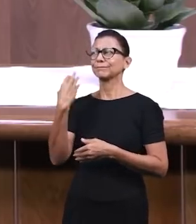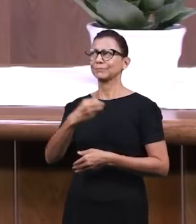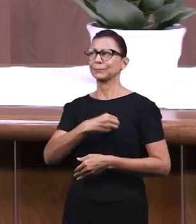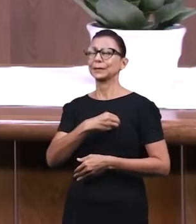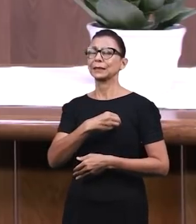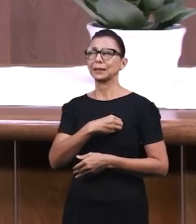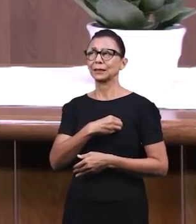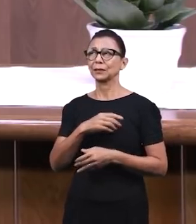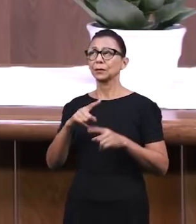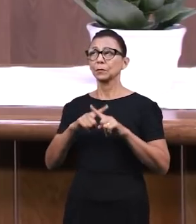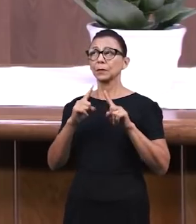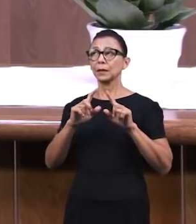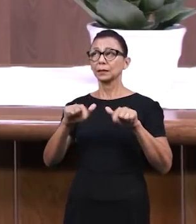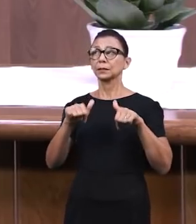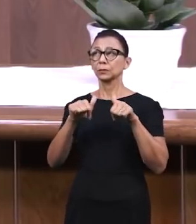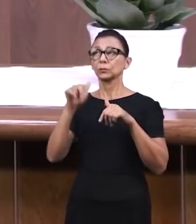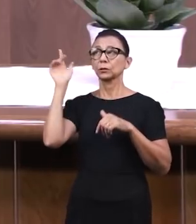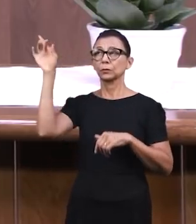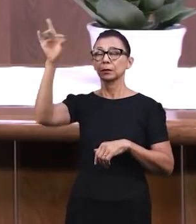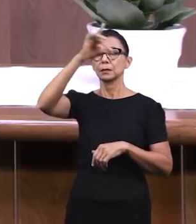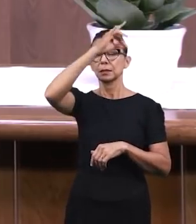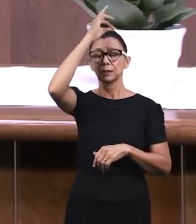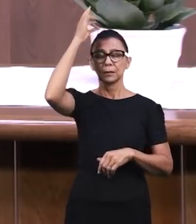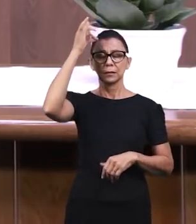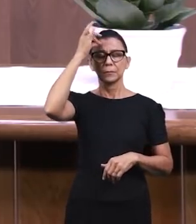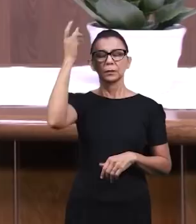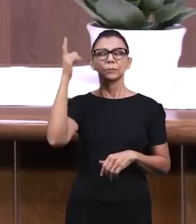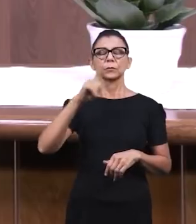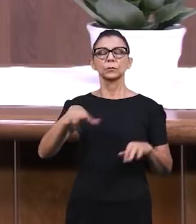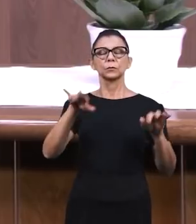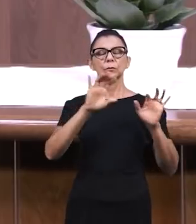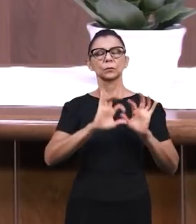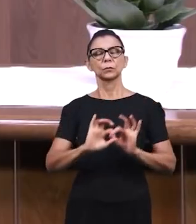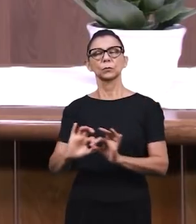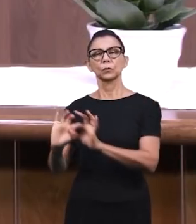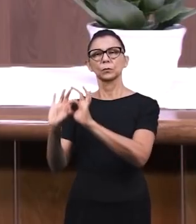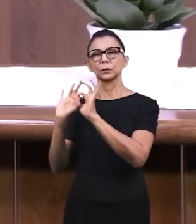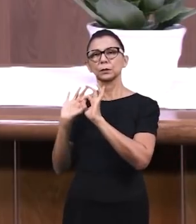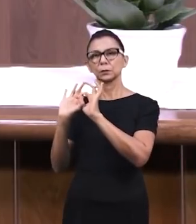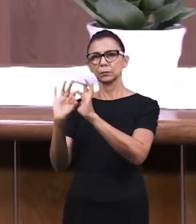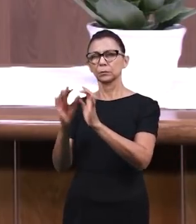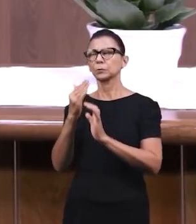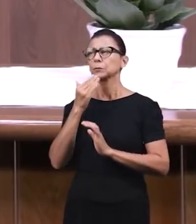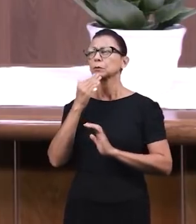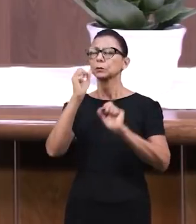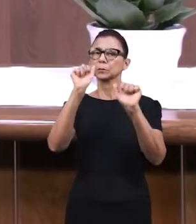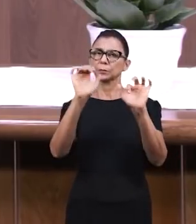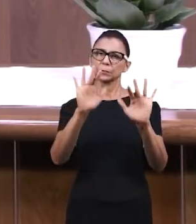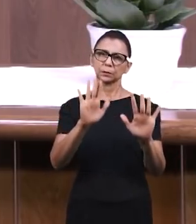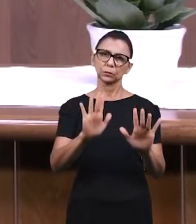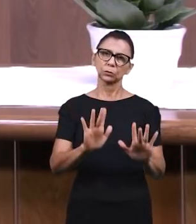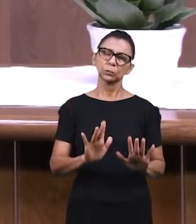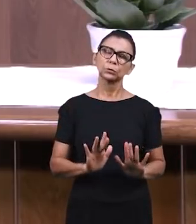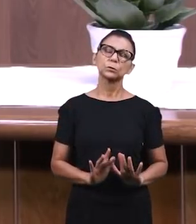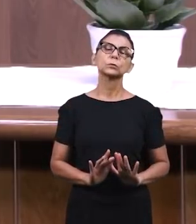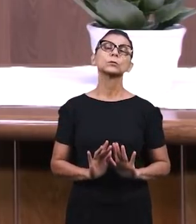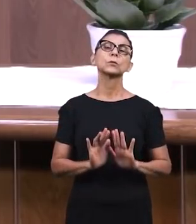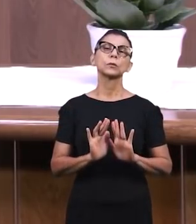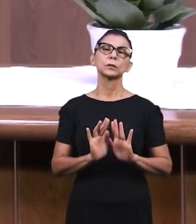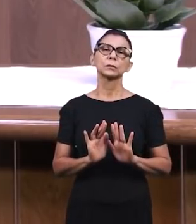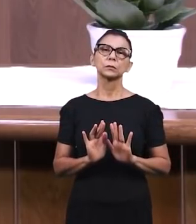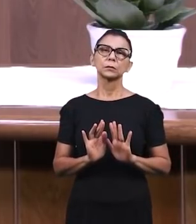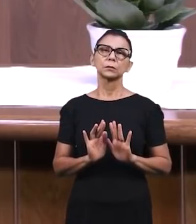pecadores e que pela operação do Teu Espírito, Senhor, nós podemos alcançar comunhão contigo. Assim pedimos, nos abençoa, nos